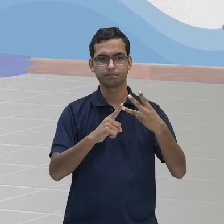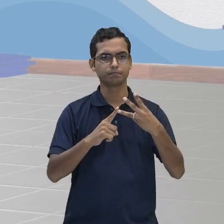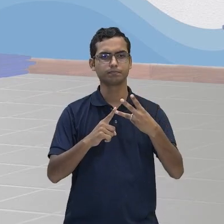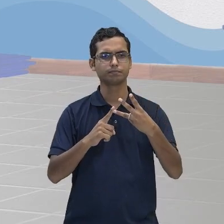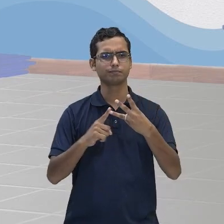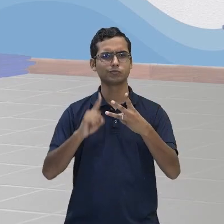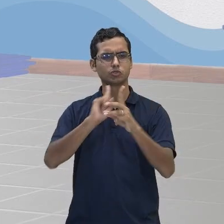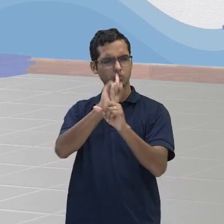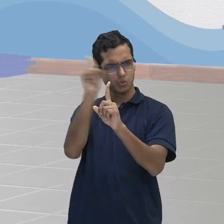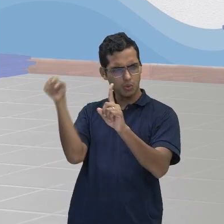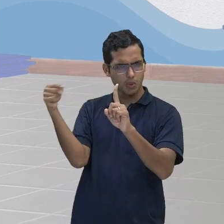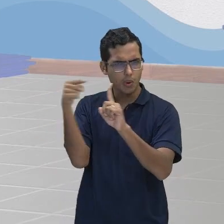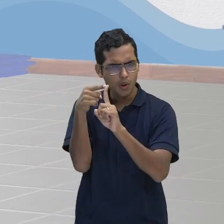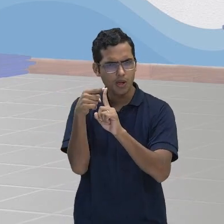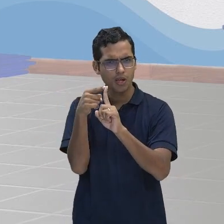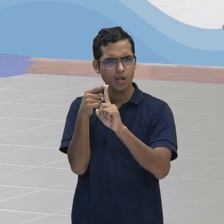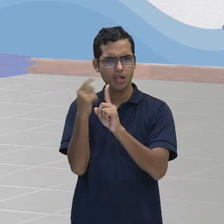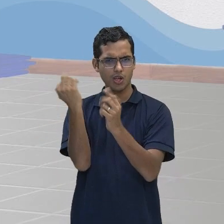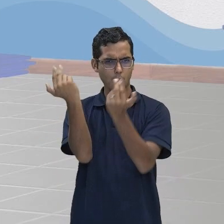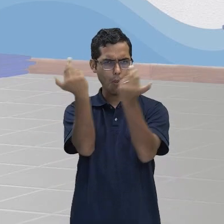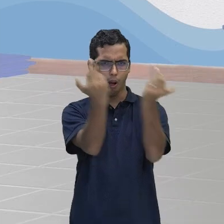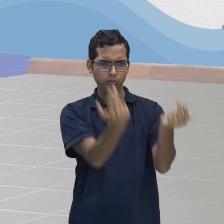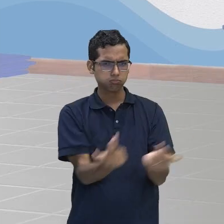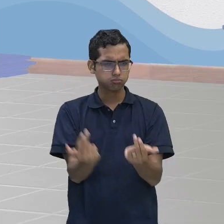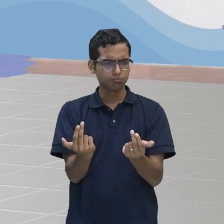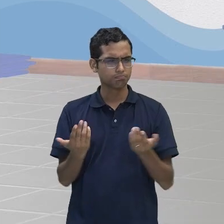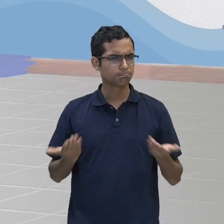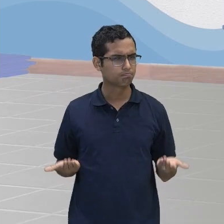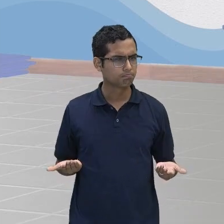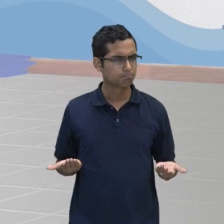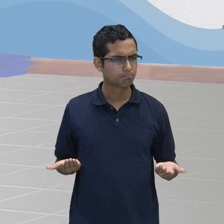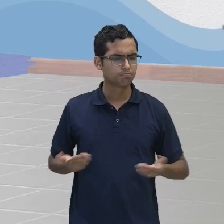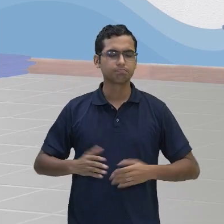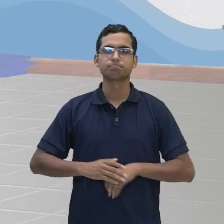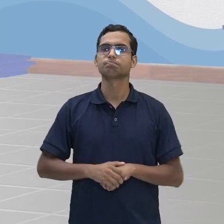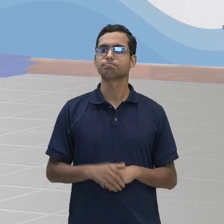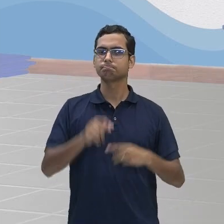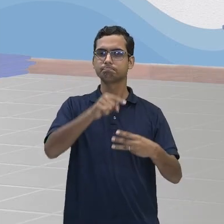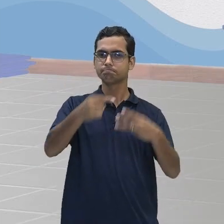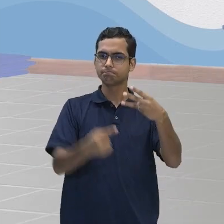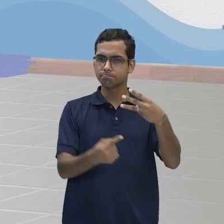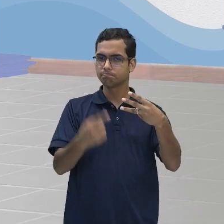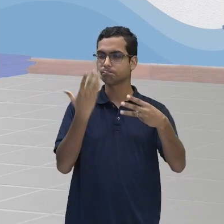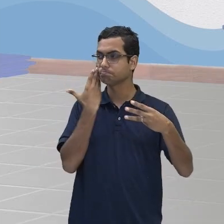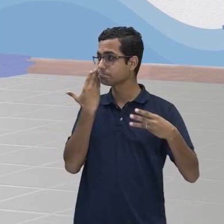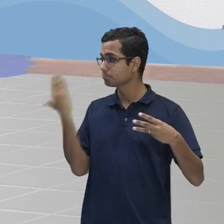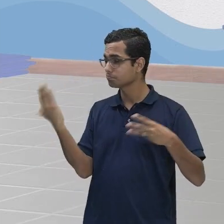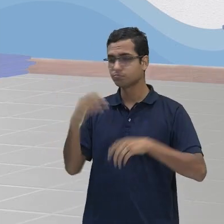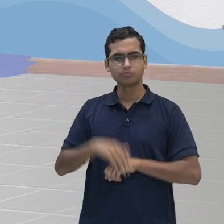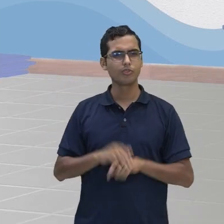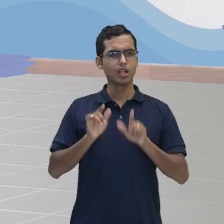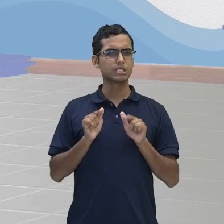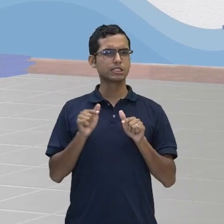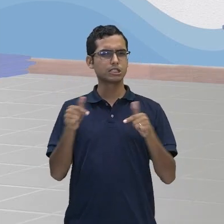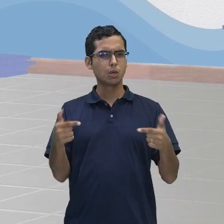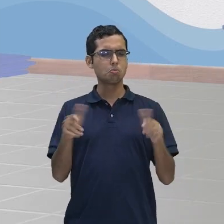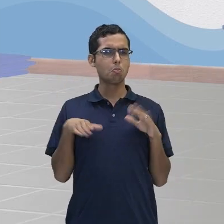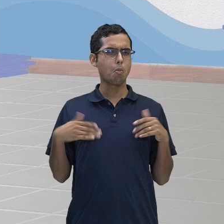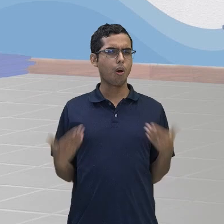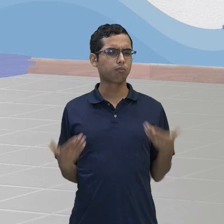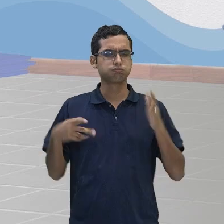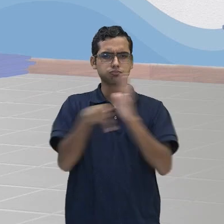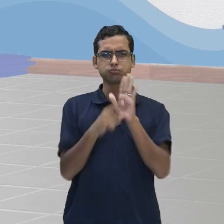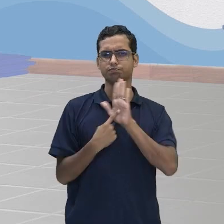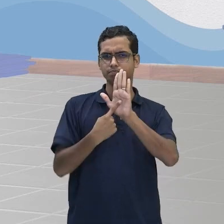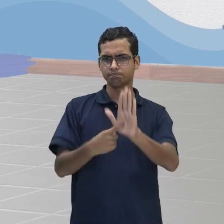o objetivo delas é o mesmo? E aí, que atividades são essas? Tenho certeza que